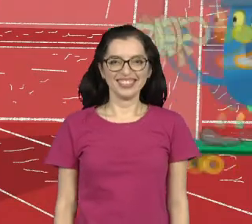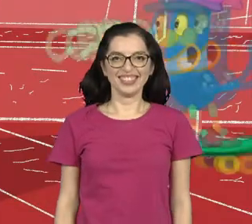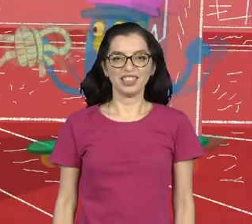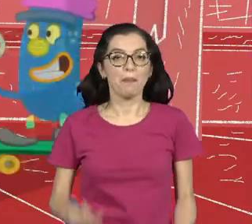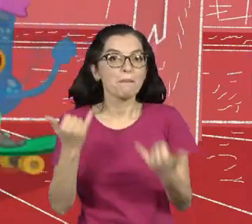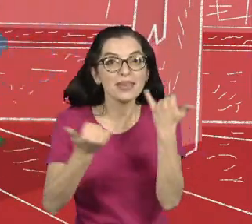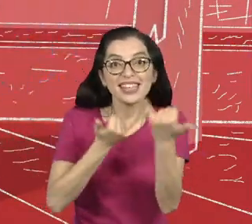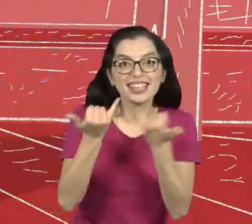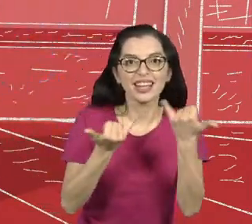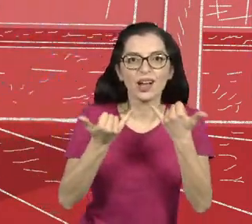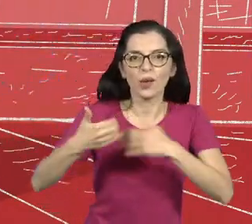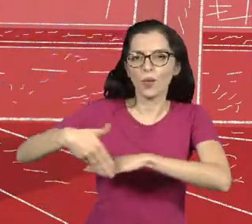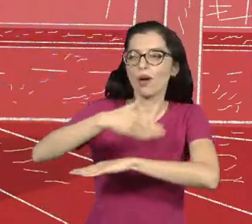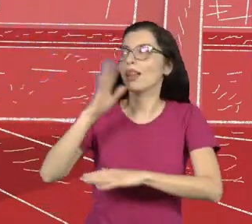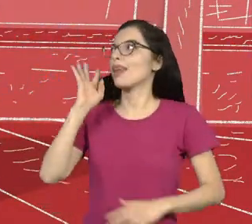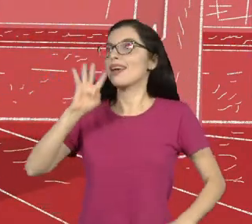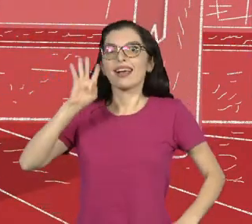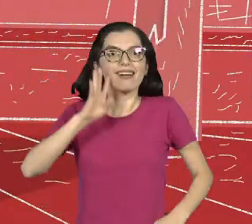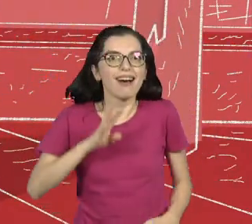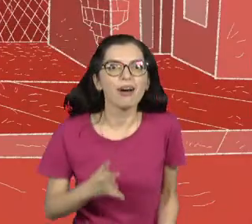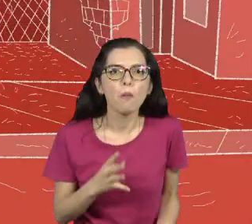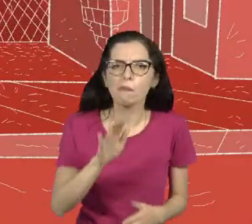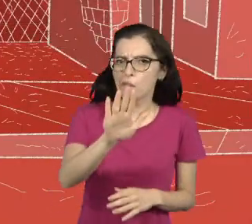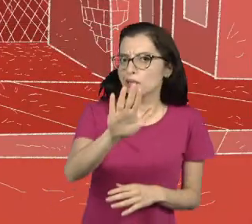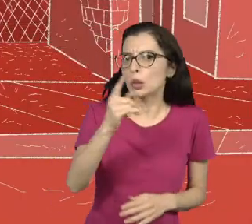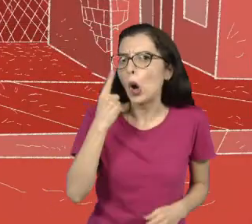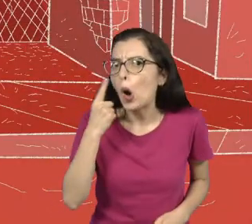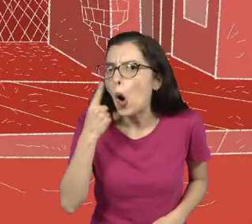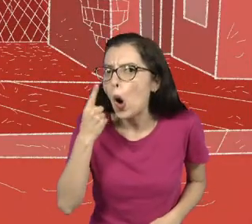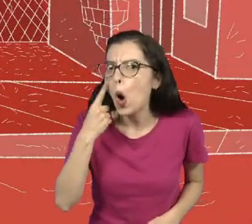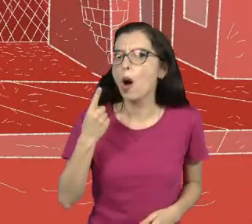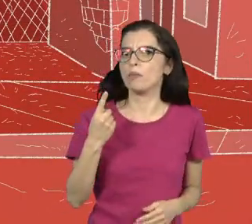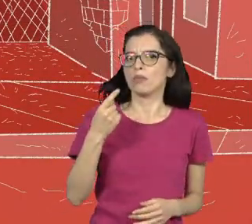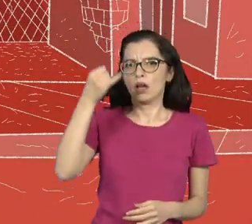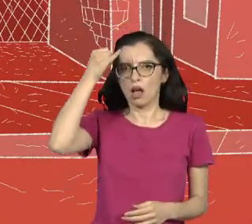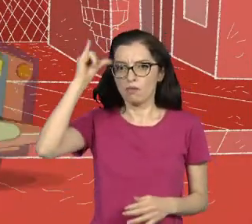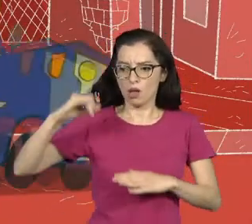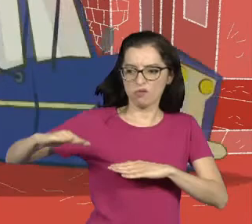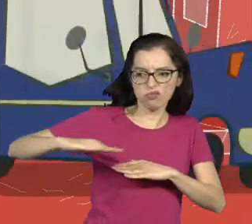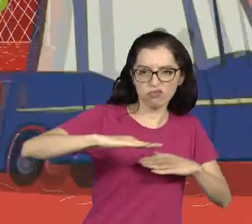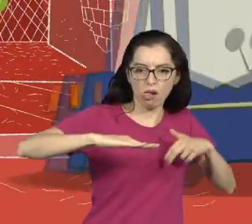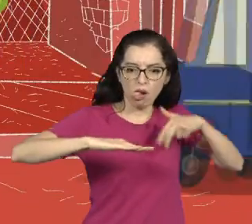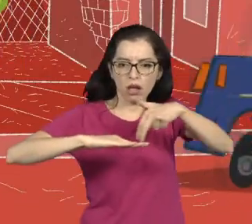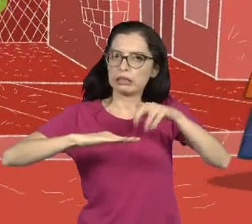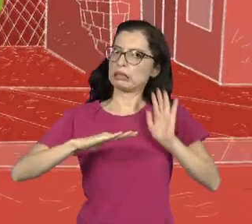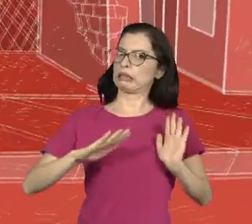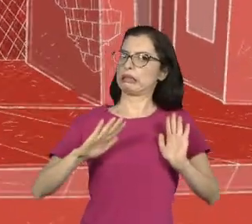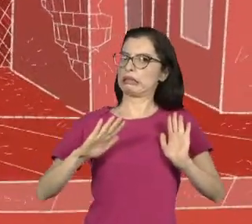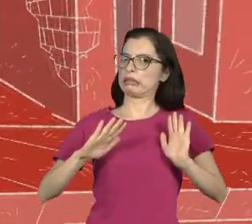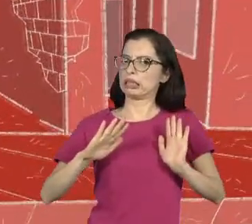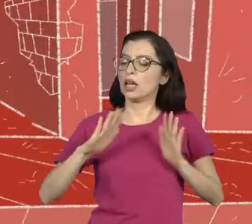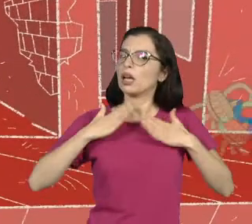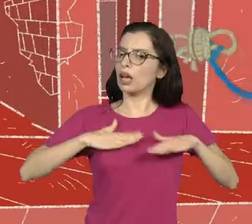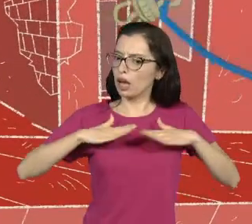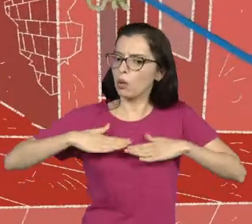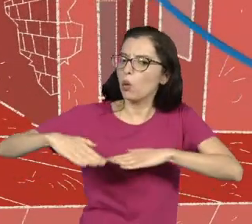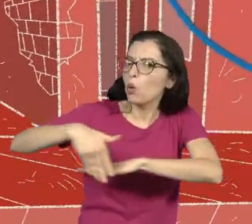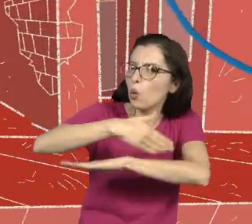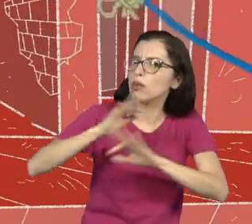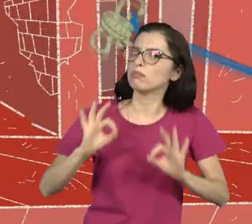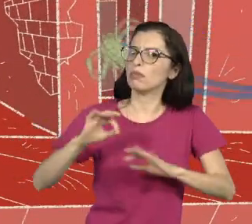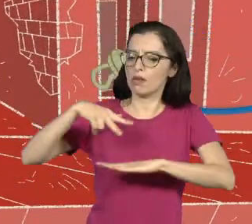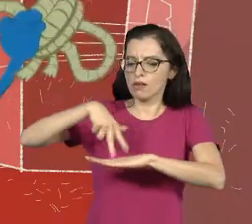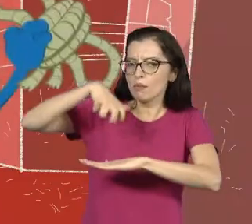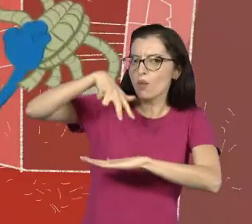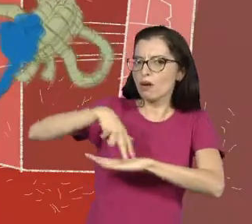Brincar na rua é mó legal. Só precisa ficar esperto pra ver se não vem carro, hein? Se a rua for tranquila, dá até pra saltar feito os